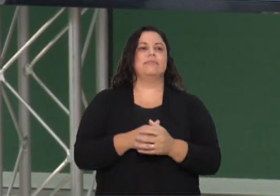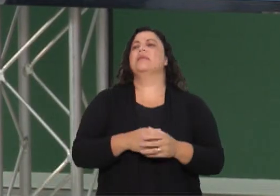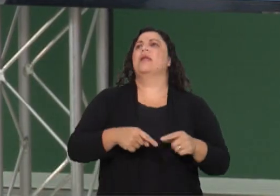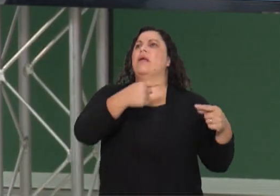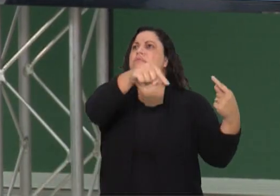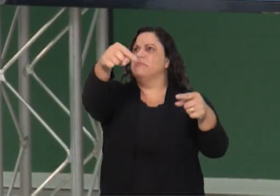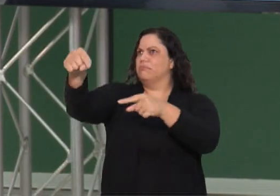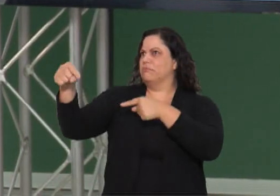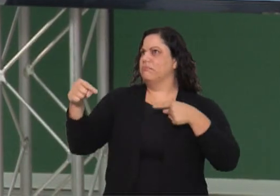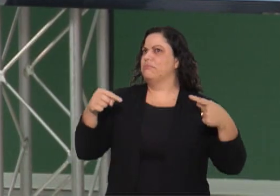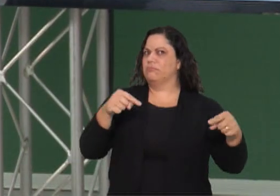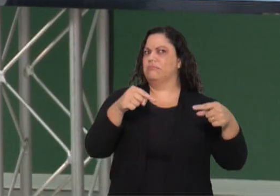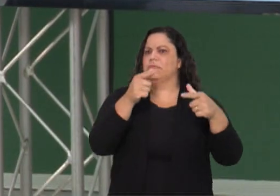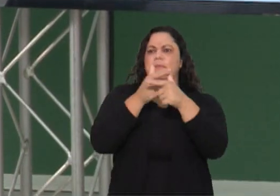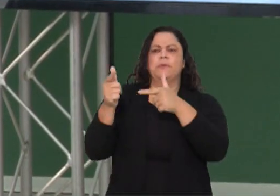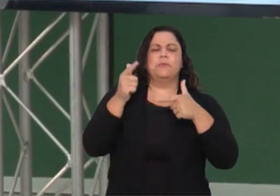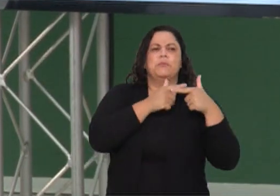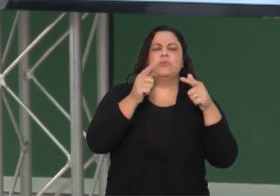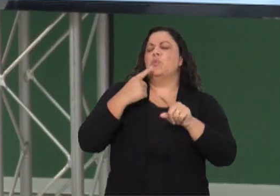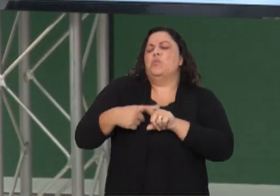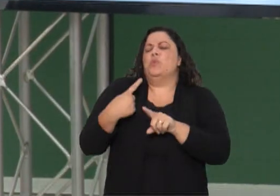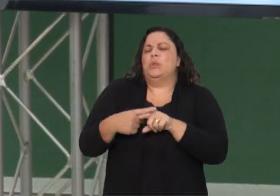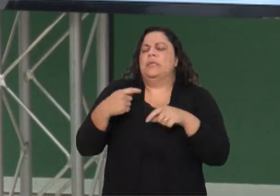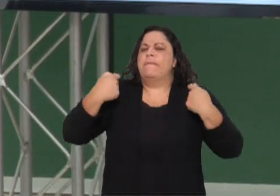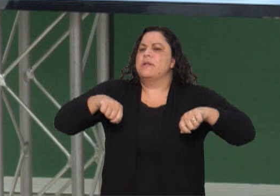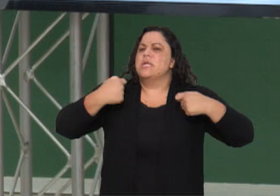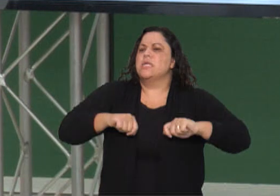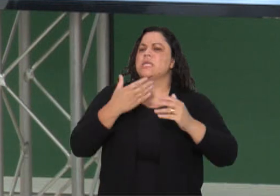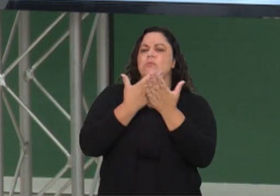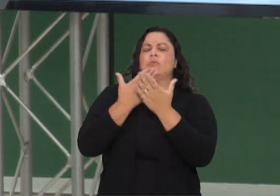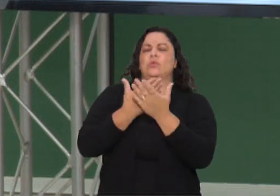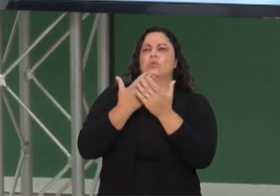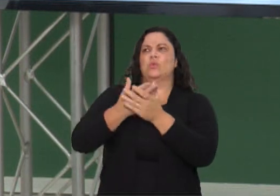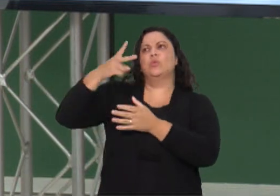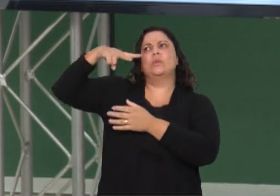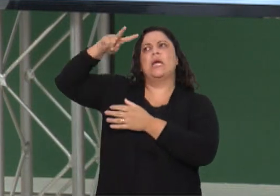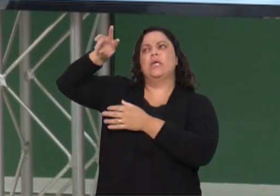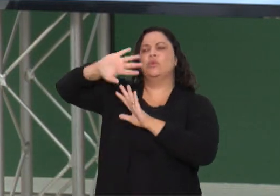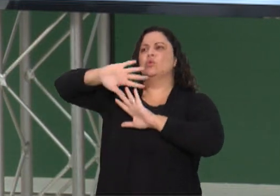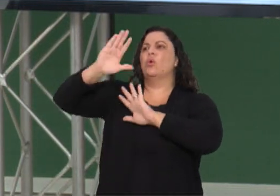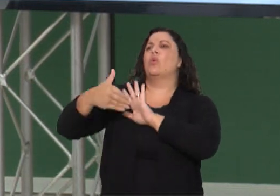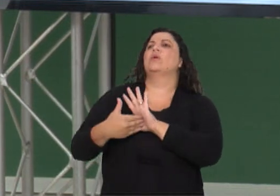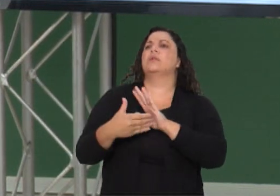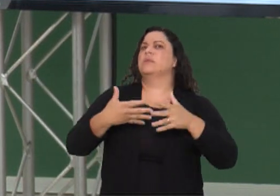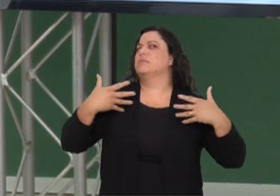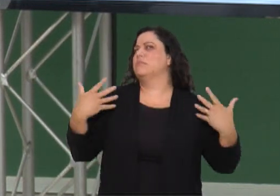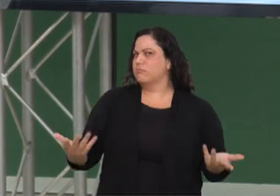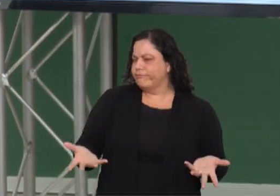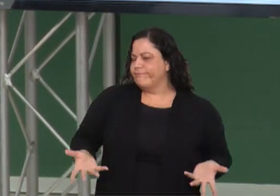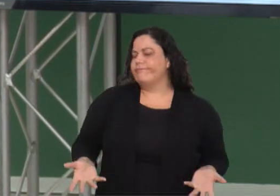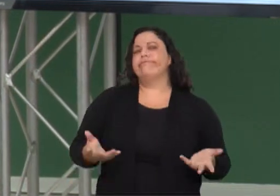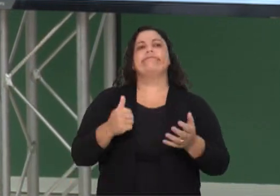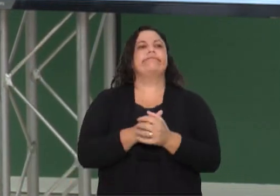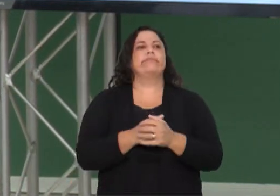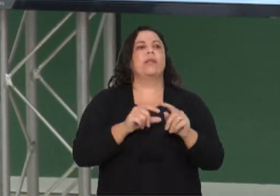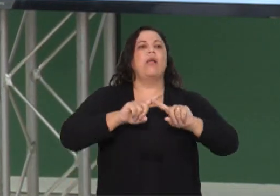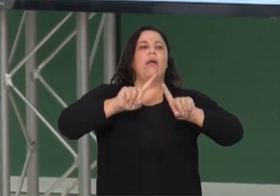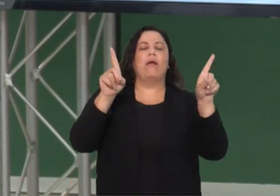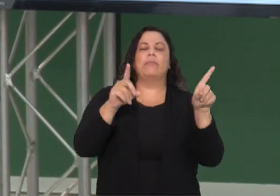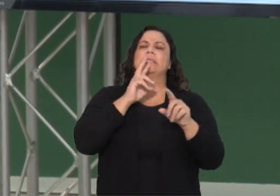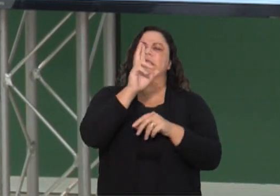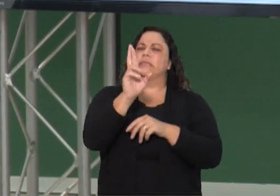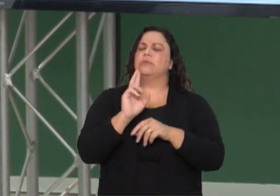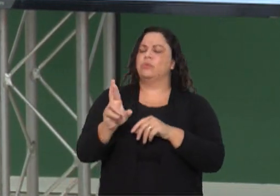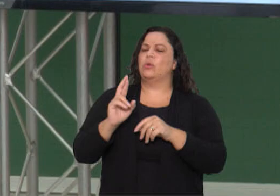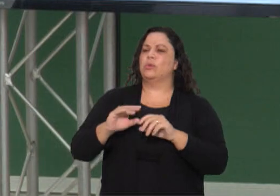para discutirmos por que devemos estudar história. História está em tudo. Tem várias respostas por que estudar história, mas dentre elas está na